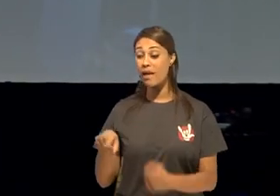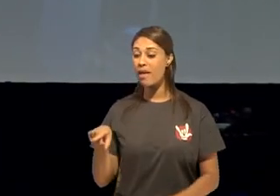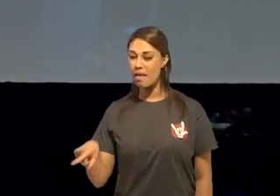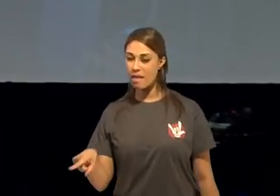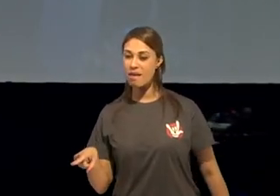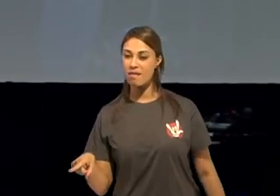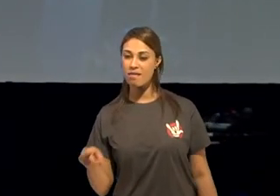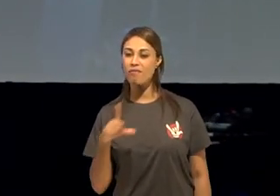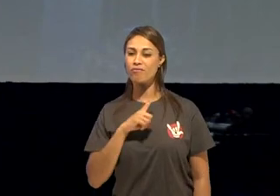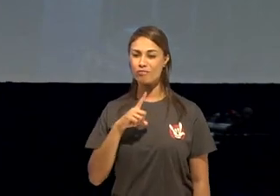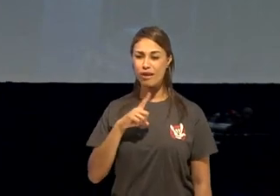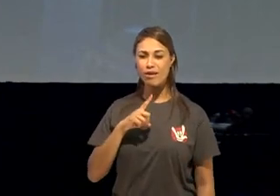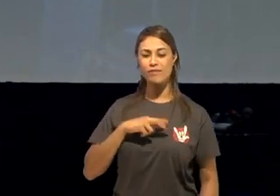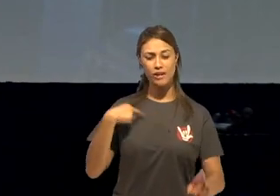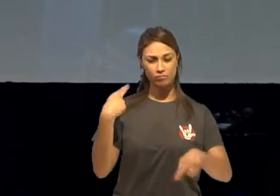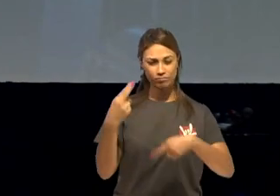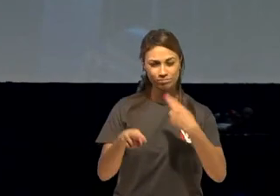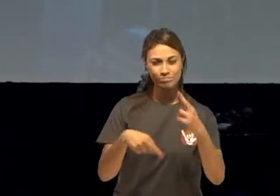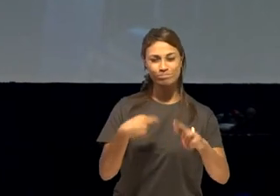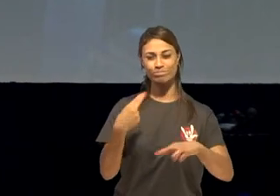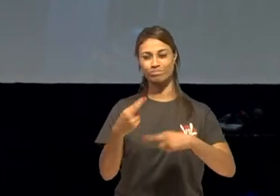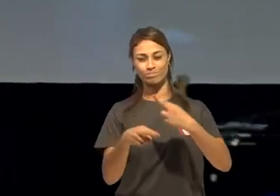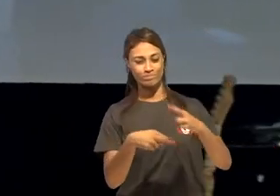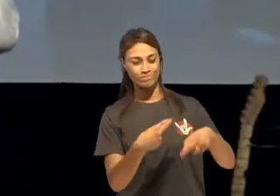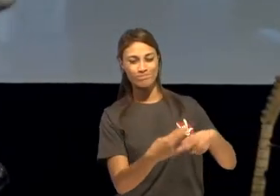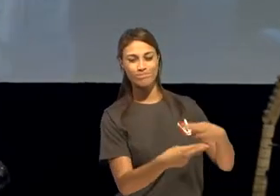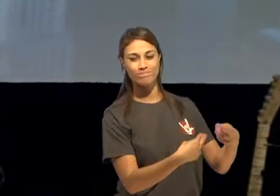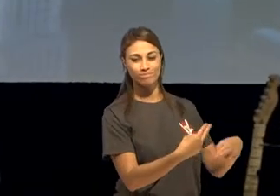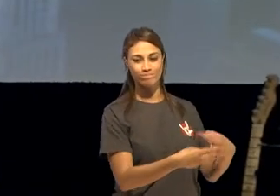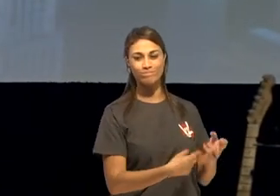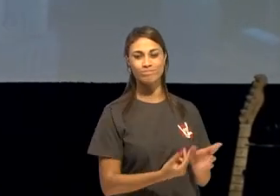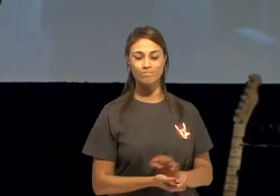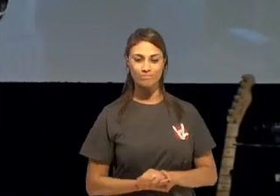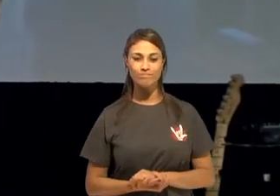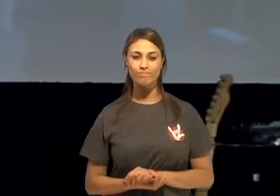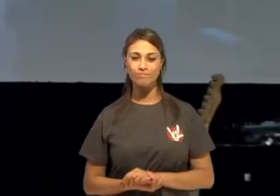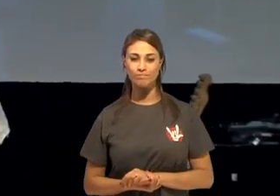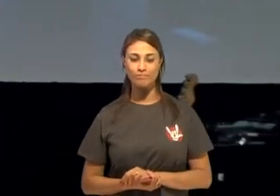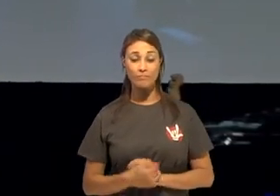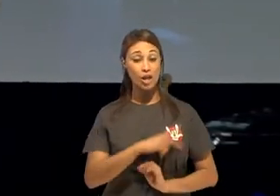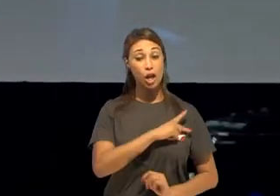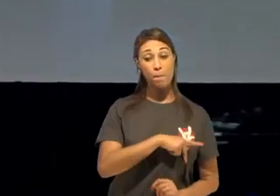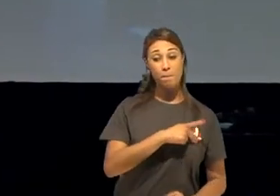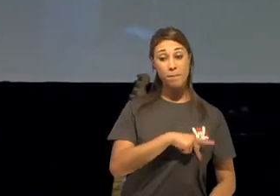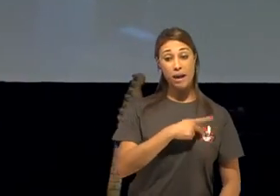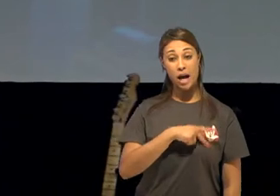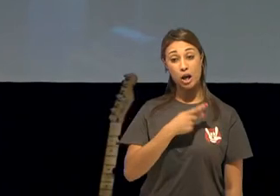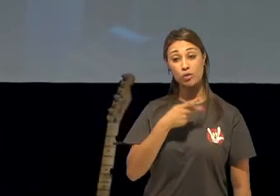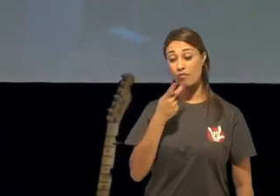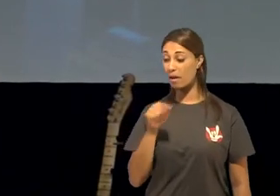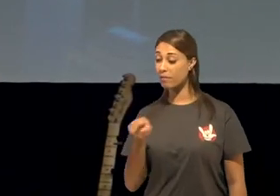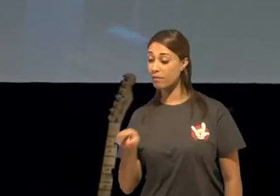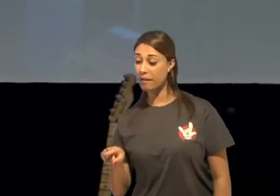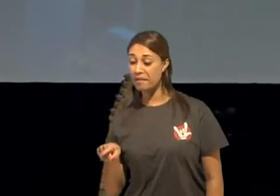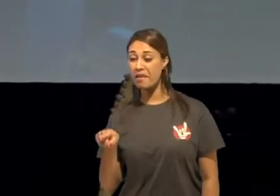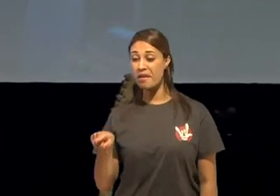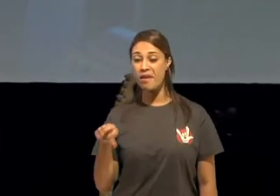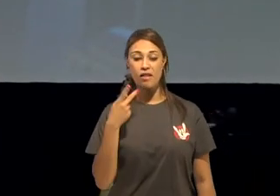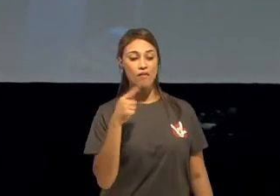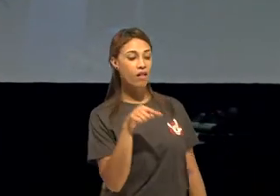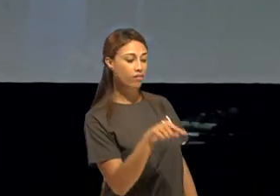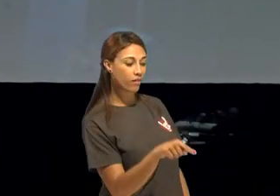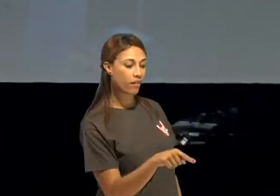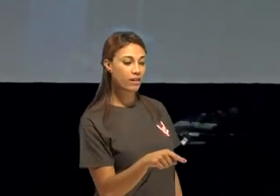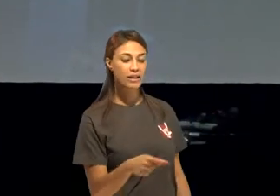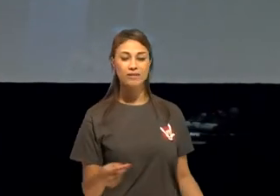quando você não vê Paulo falando de Timóteo, você vê assim, saudações de Paulo e do